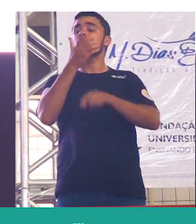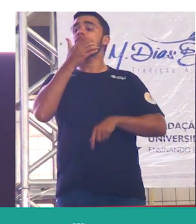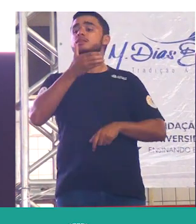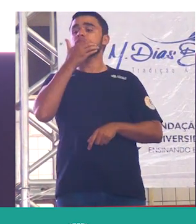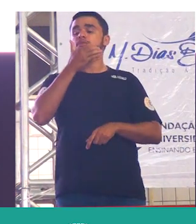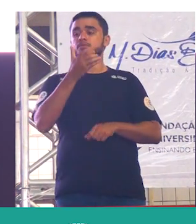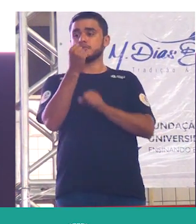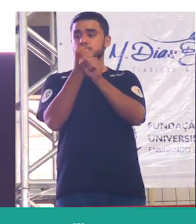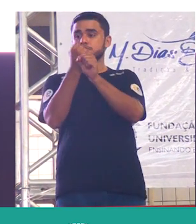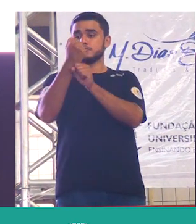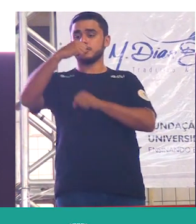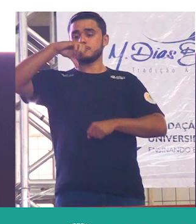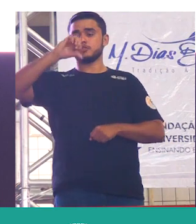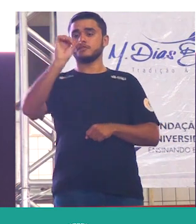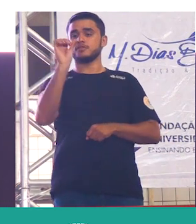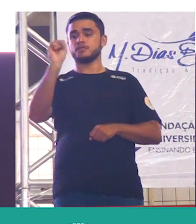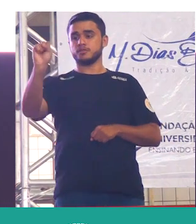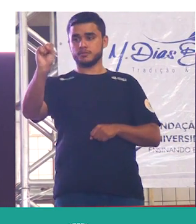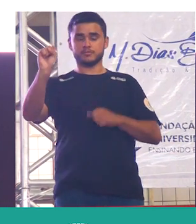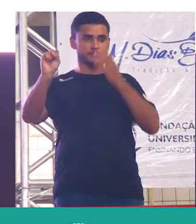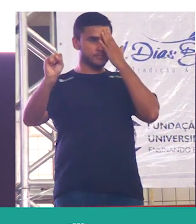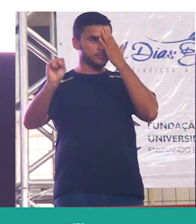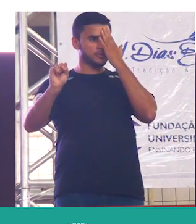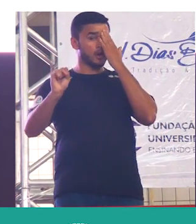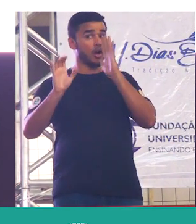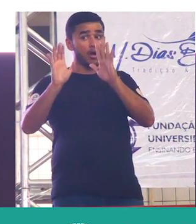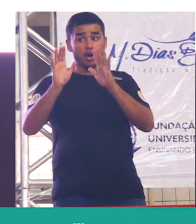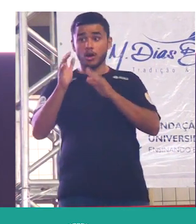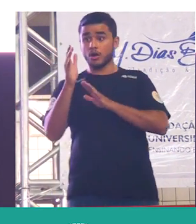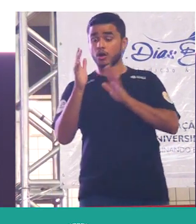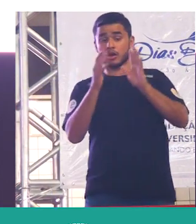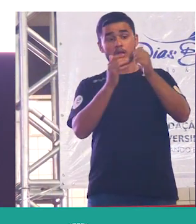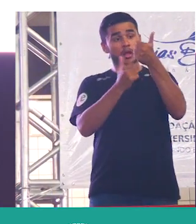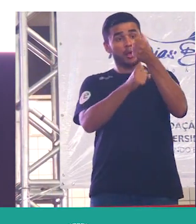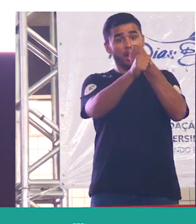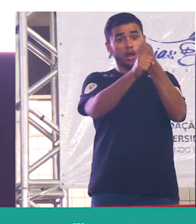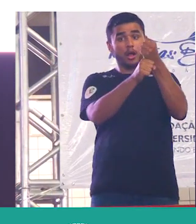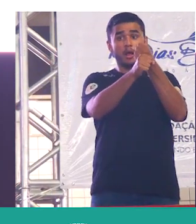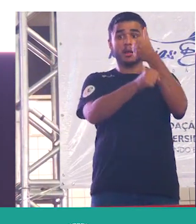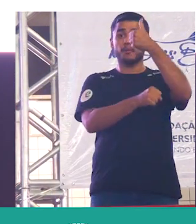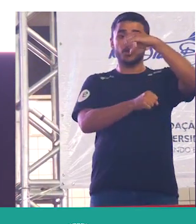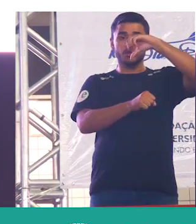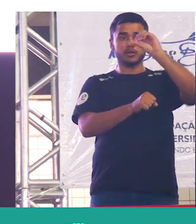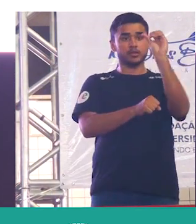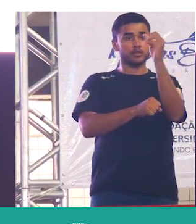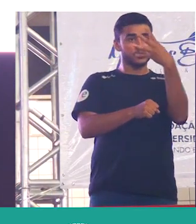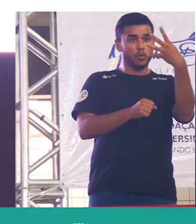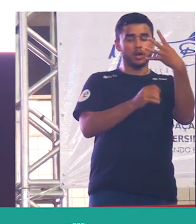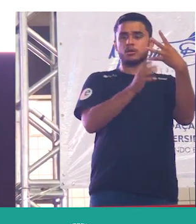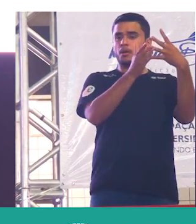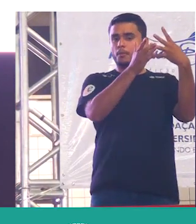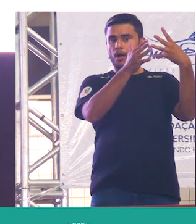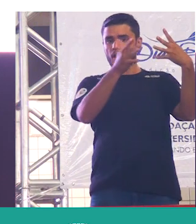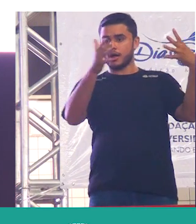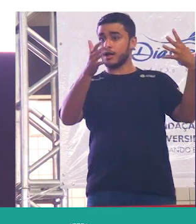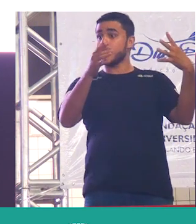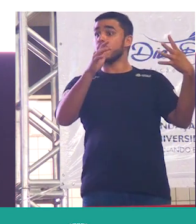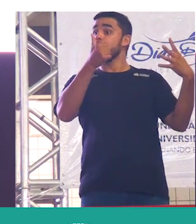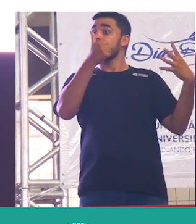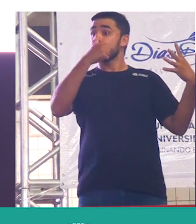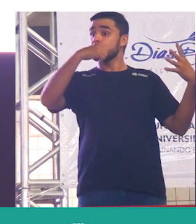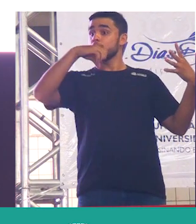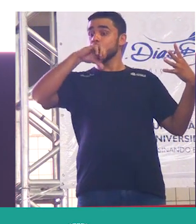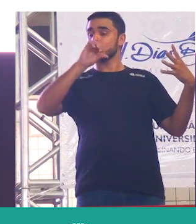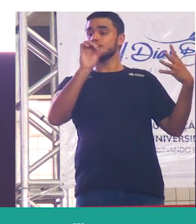dezembro. Esse ano, escuta você que vai fazer Enem, escuta você que fará